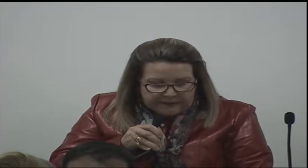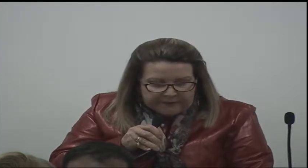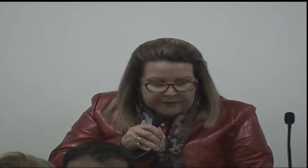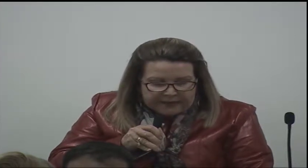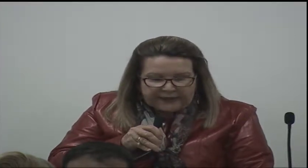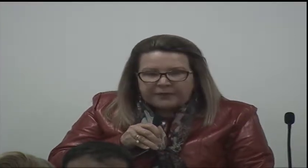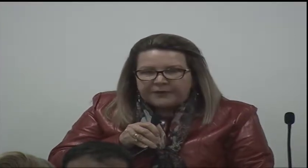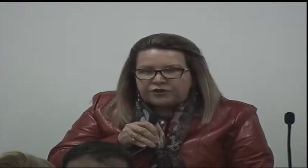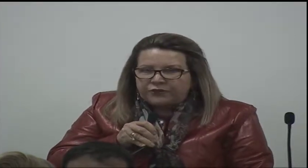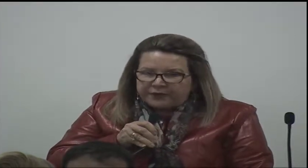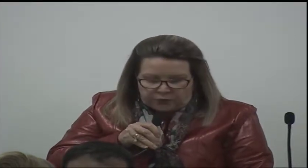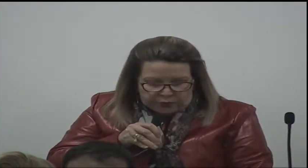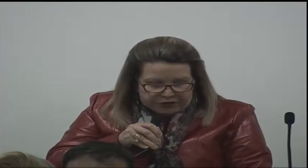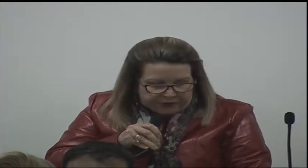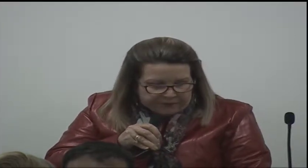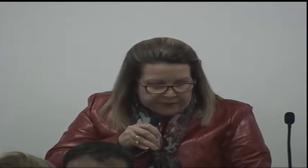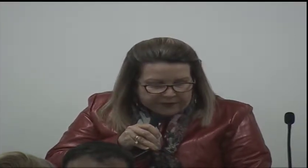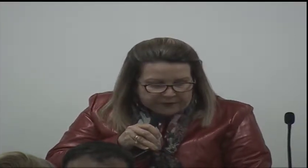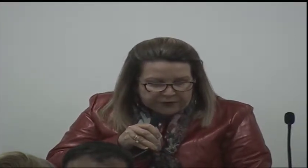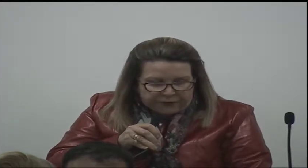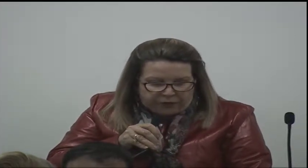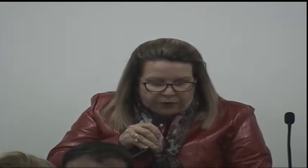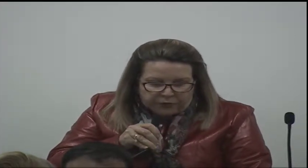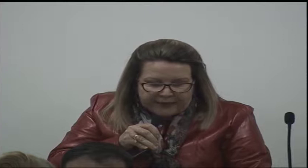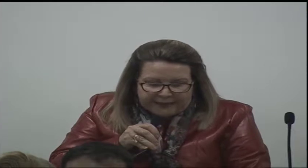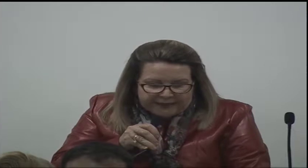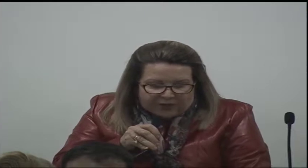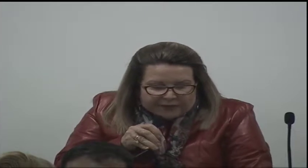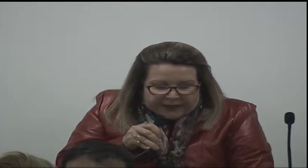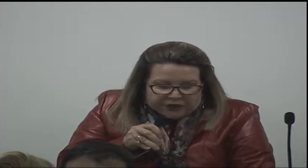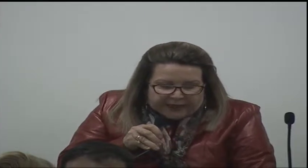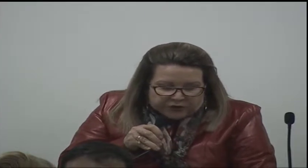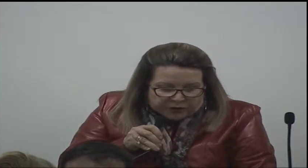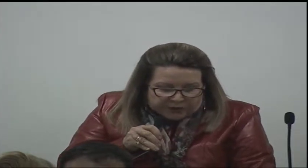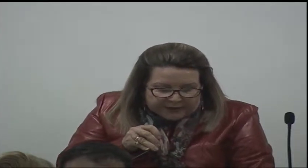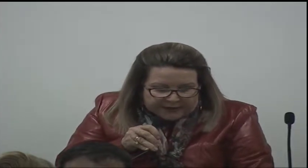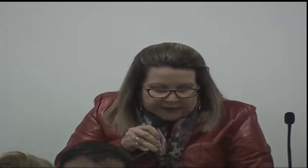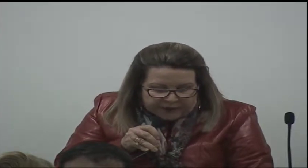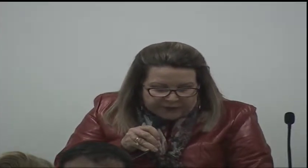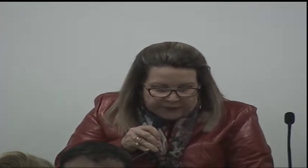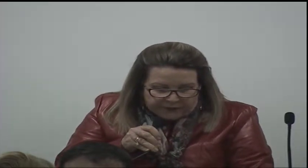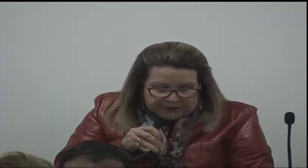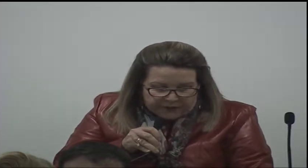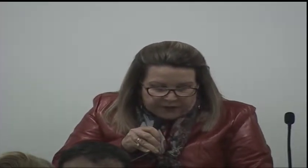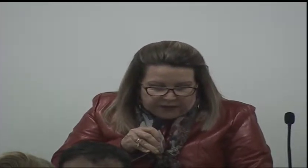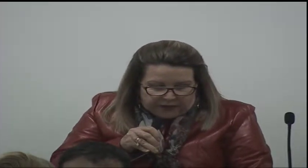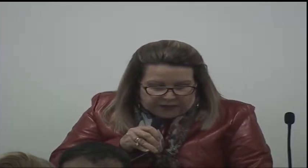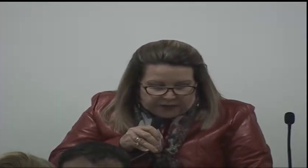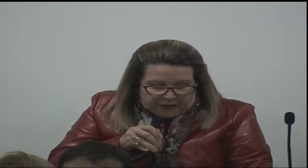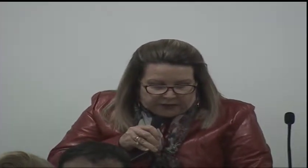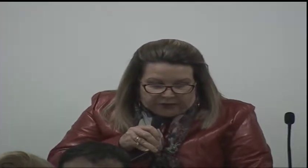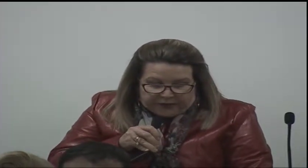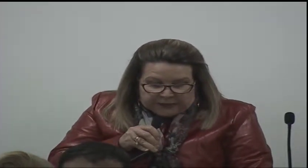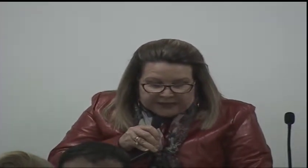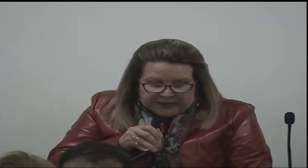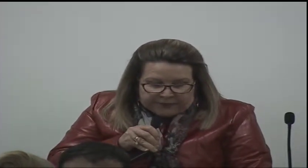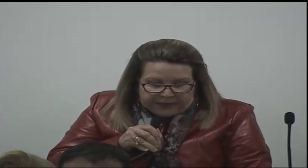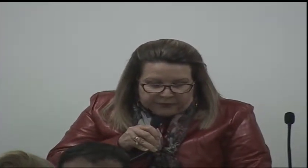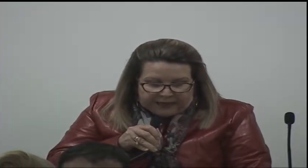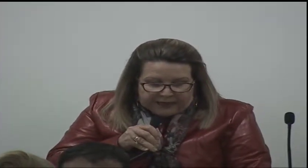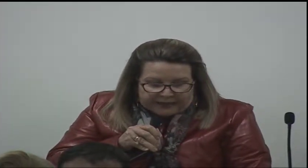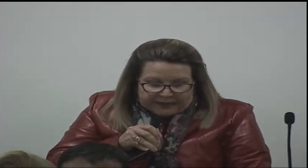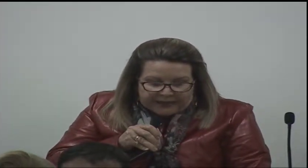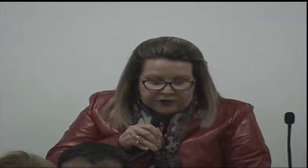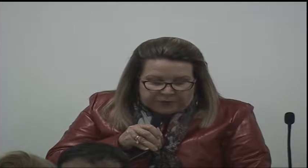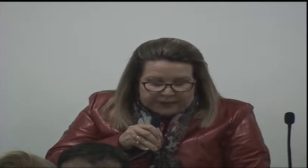e também juventude mas o foco inicialmente era só adolescente infelizmente sabemos